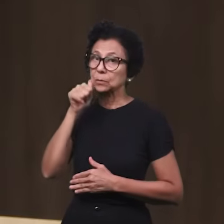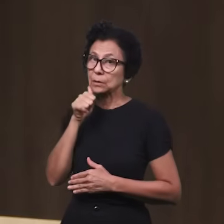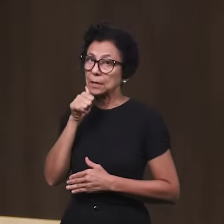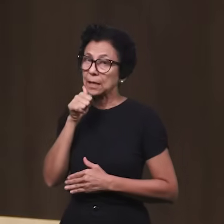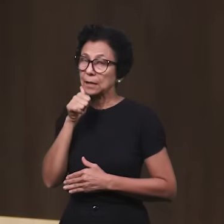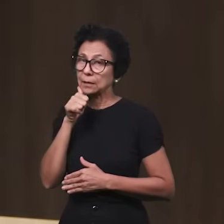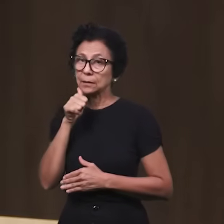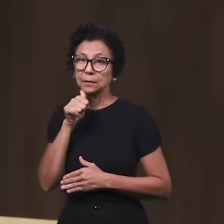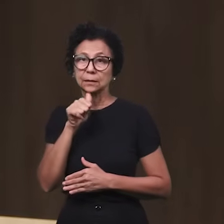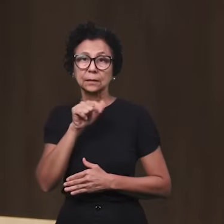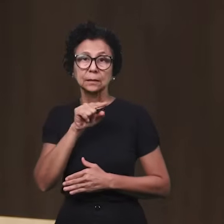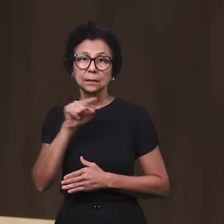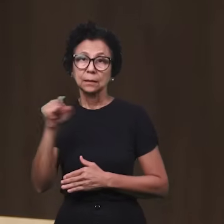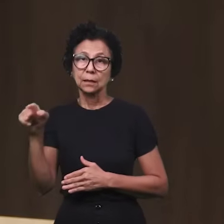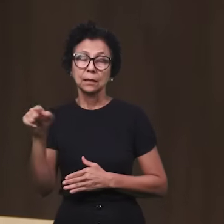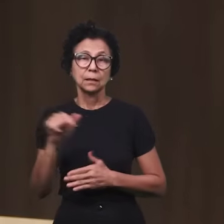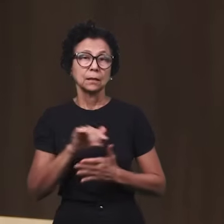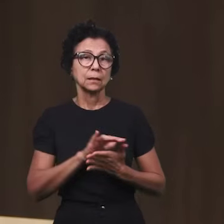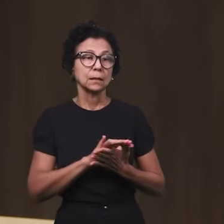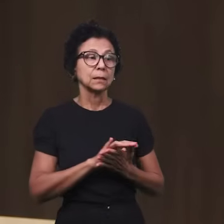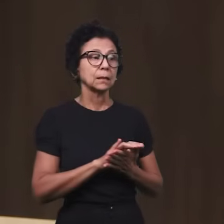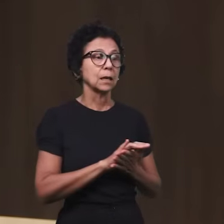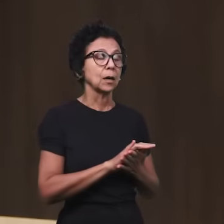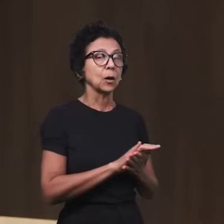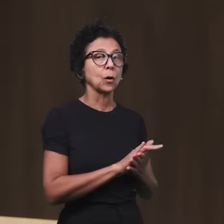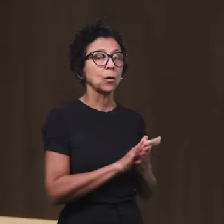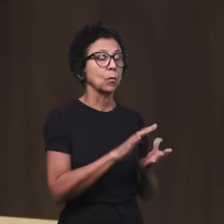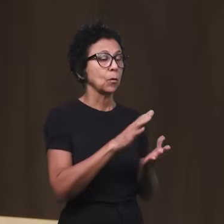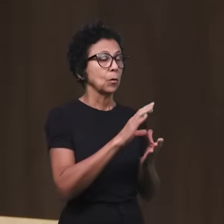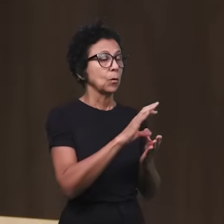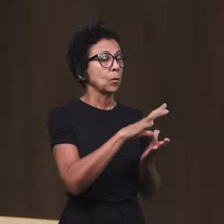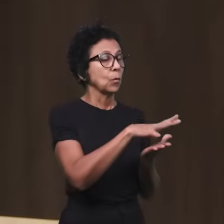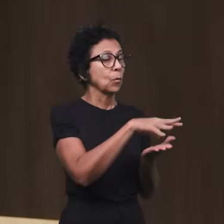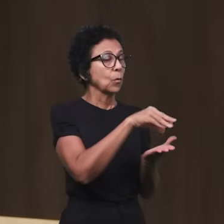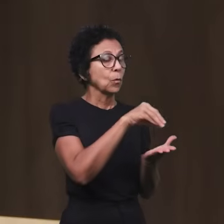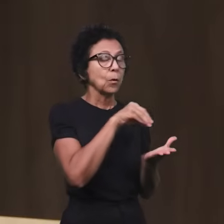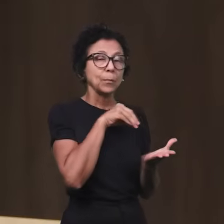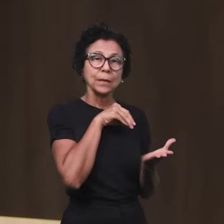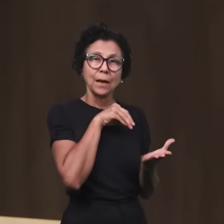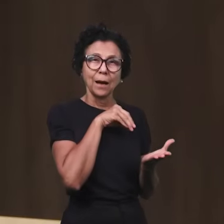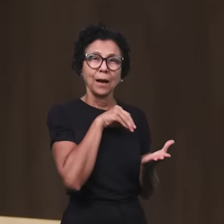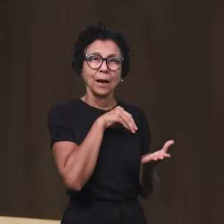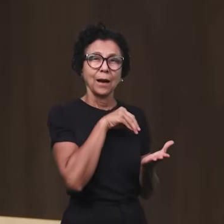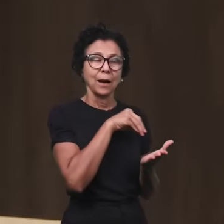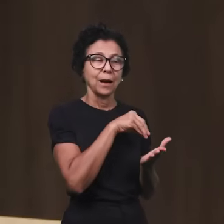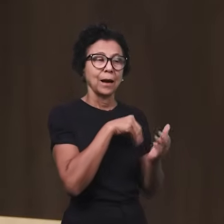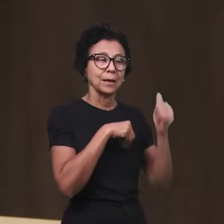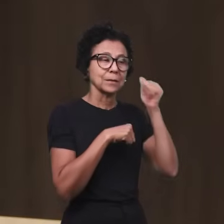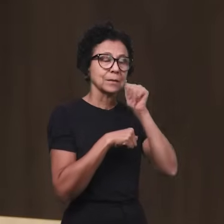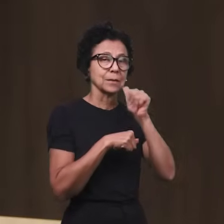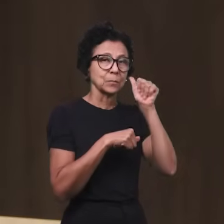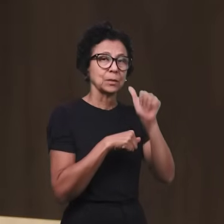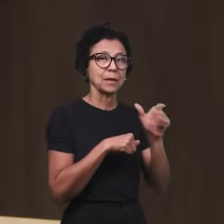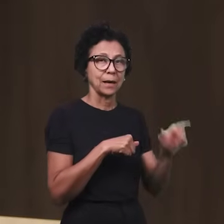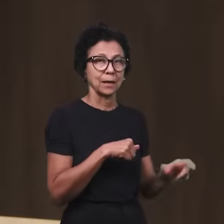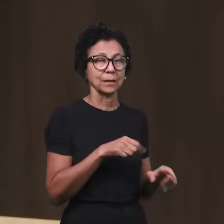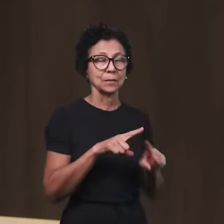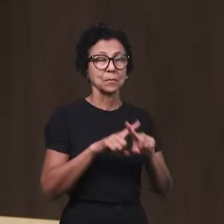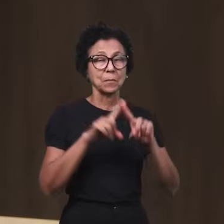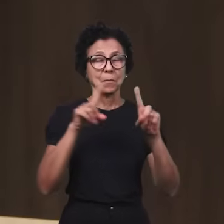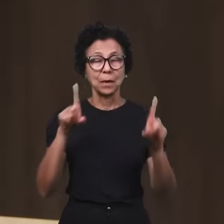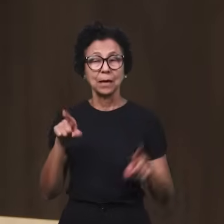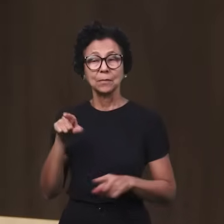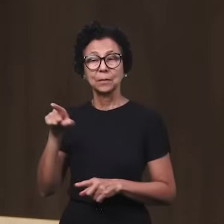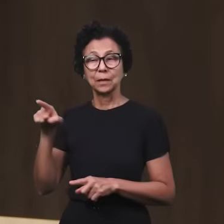os exemplos das santas mulheres que esperavam em Deus, as santas mulheres que estavam na palavra de